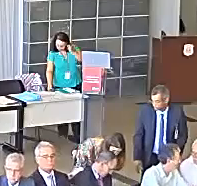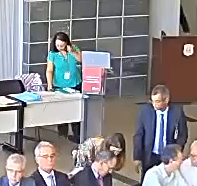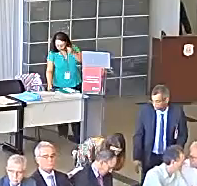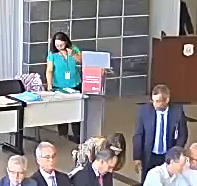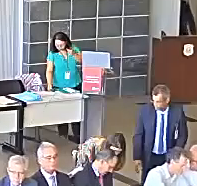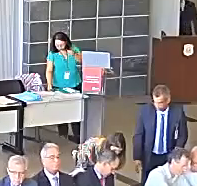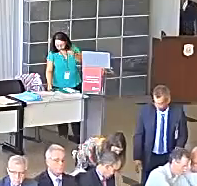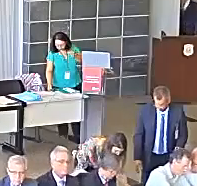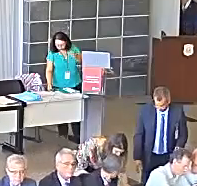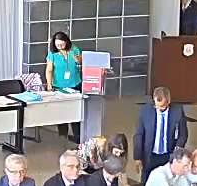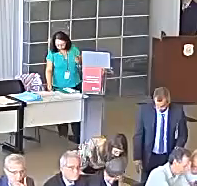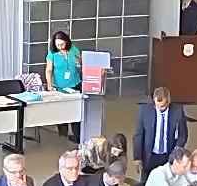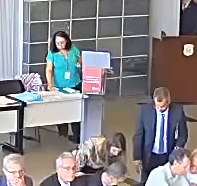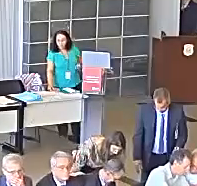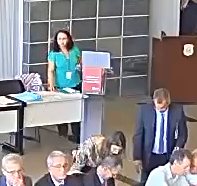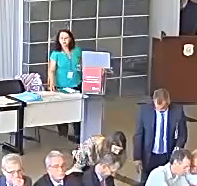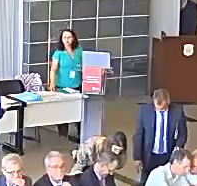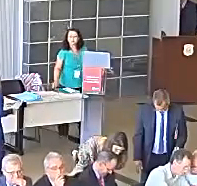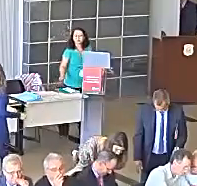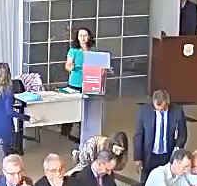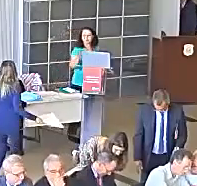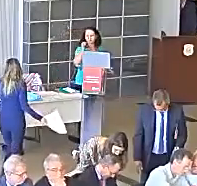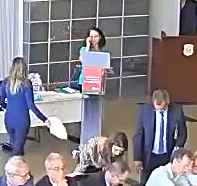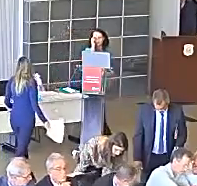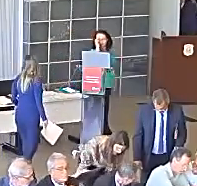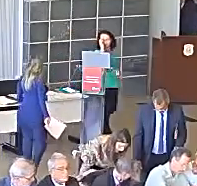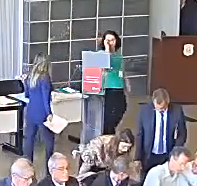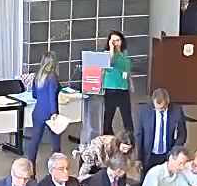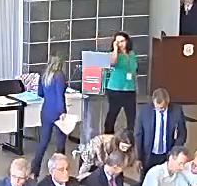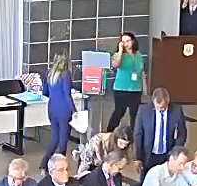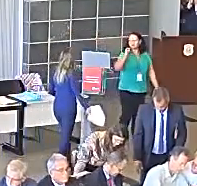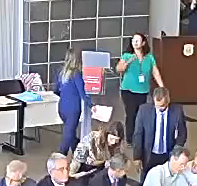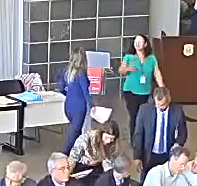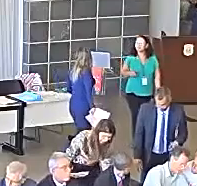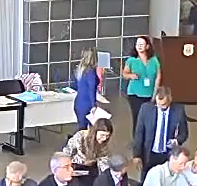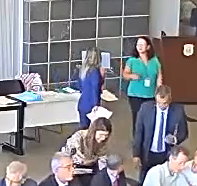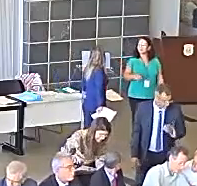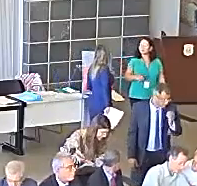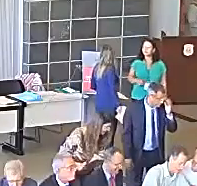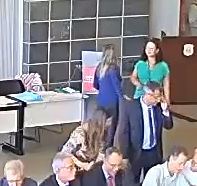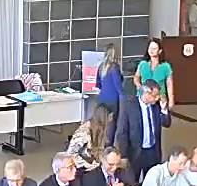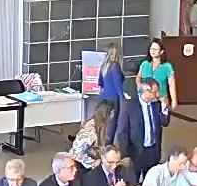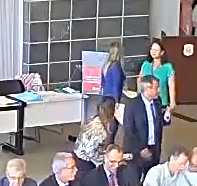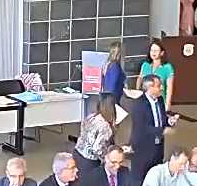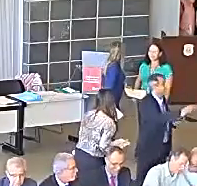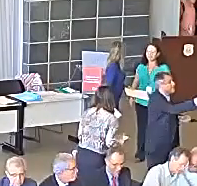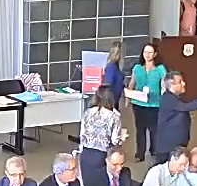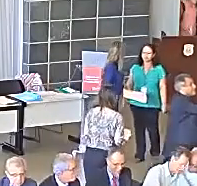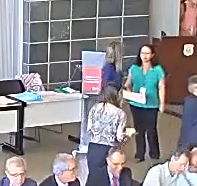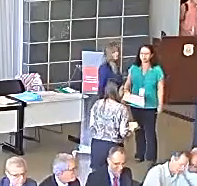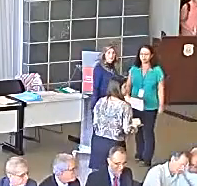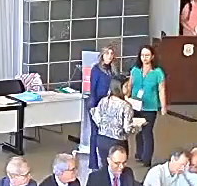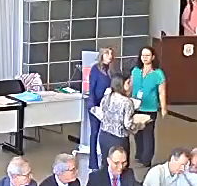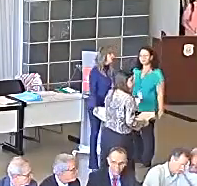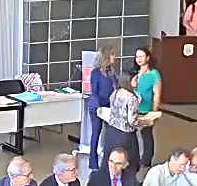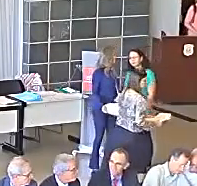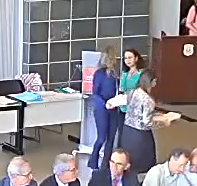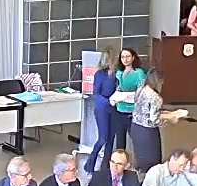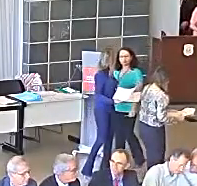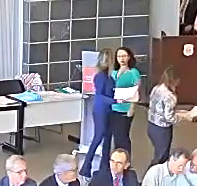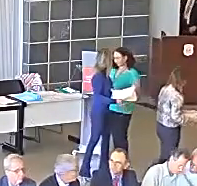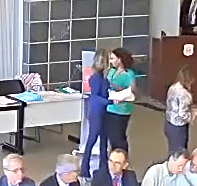a presidência solicita os deputados façam seu registro para tanto Aperte o comando não tem a